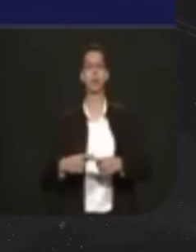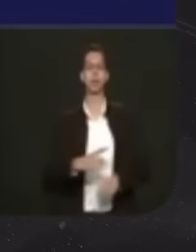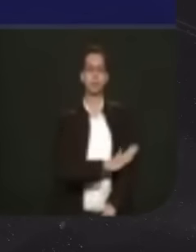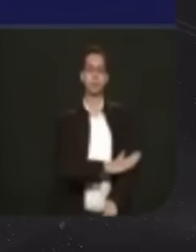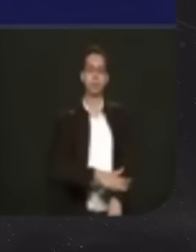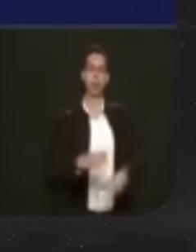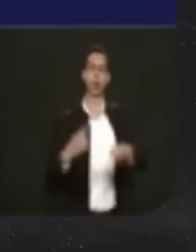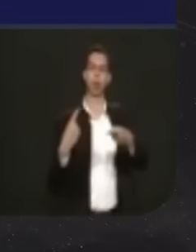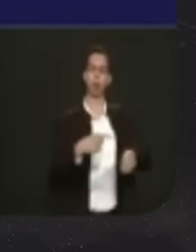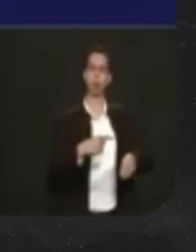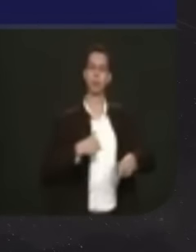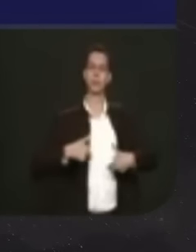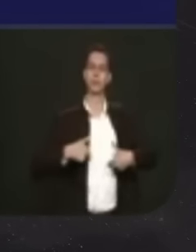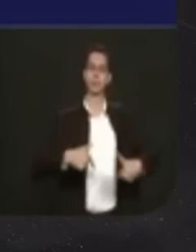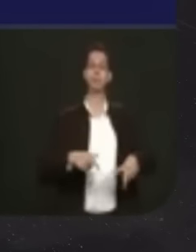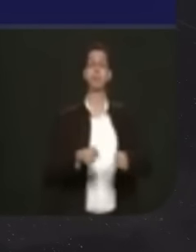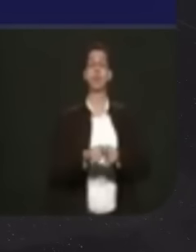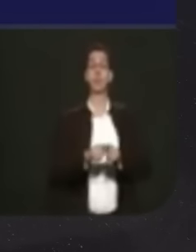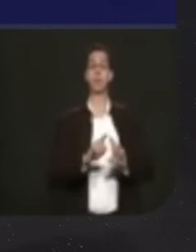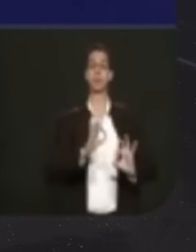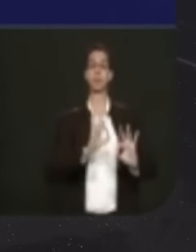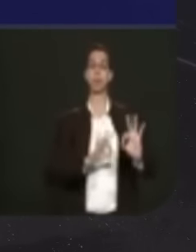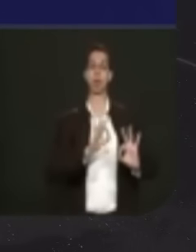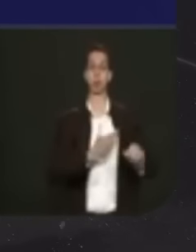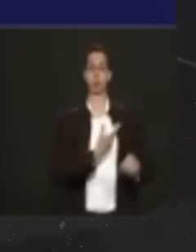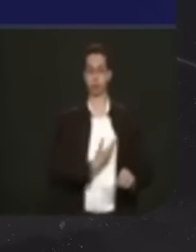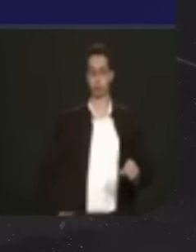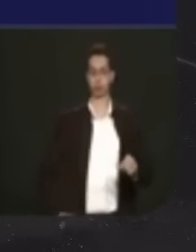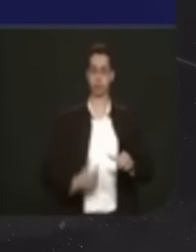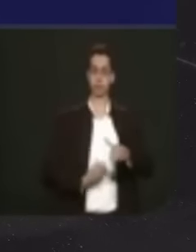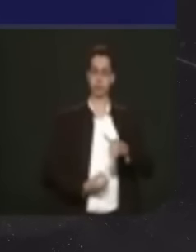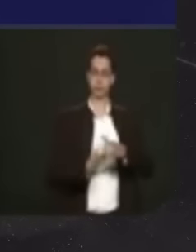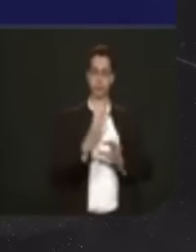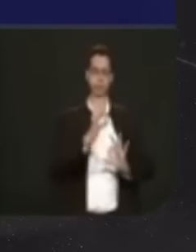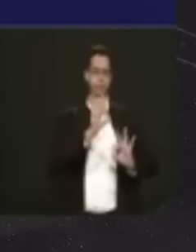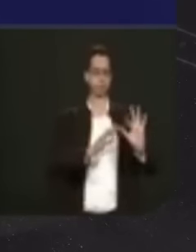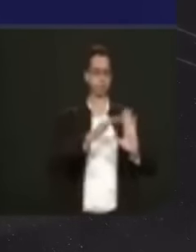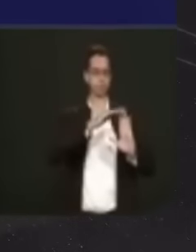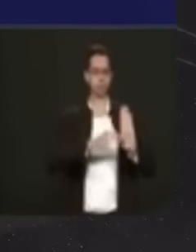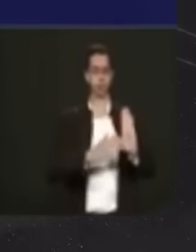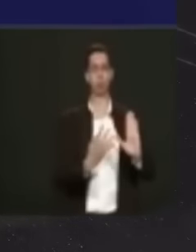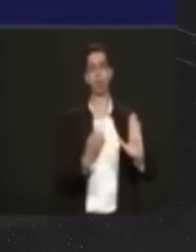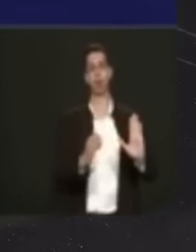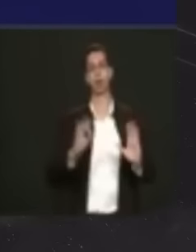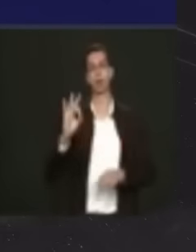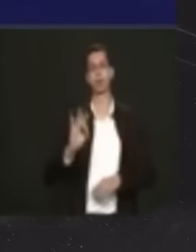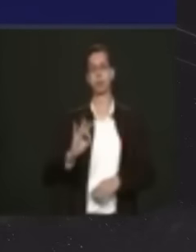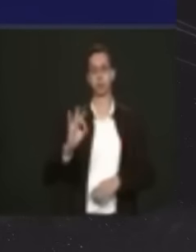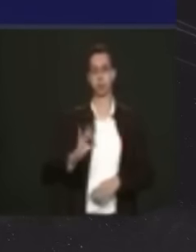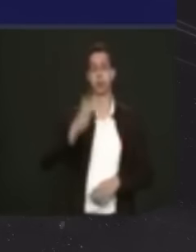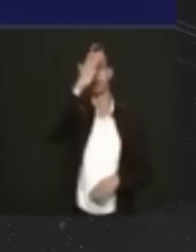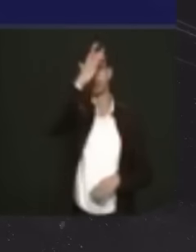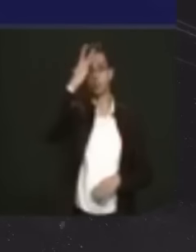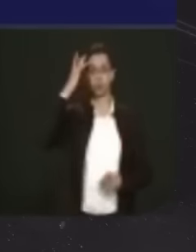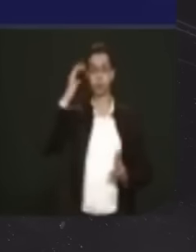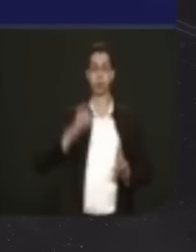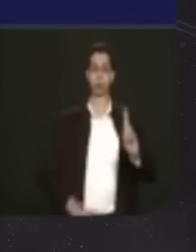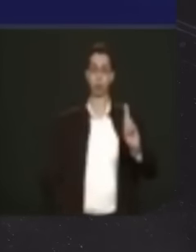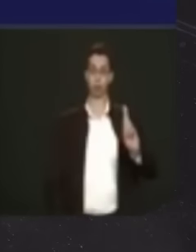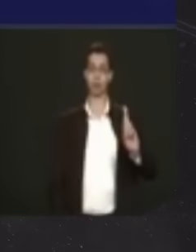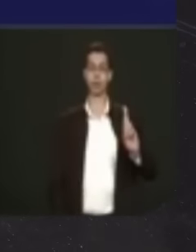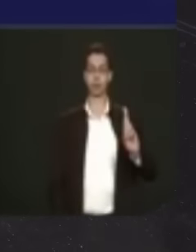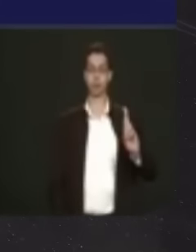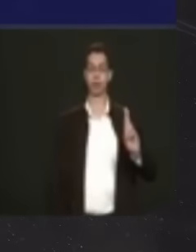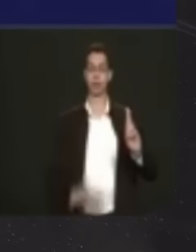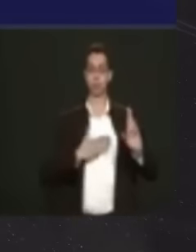também na construção do plano de governo mais de 40% das pessoas que coordenaram meu plano são pessoas negras nós estamos